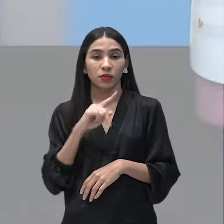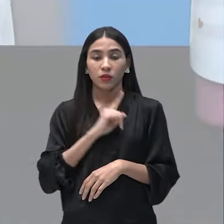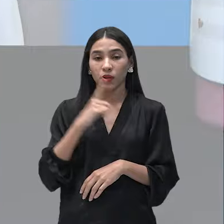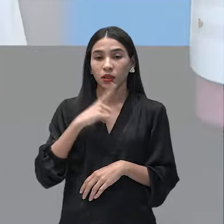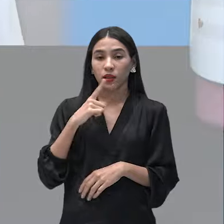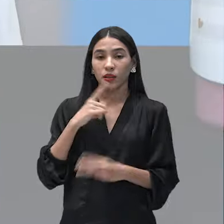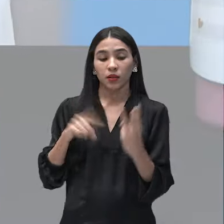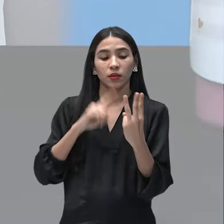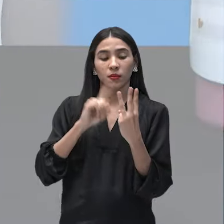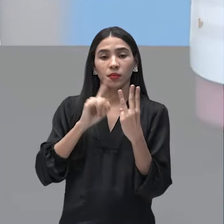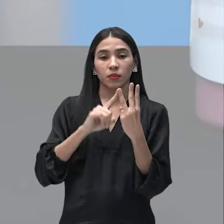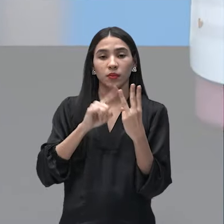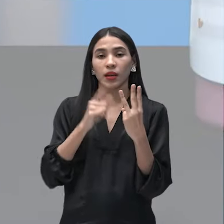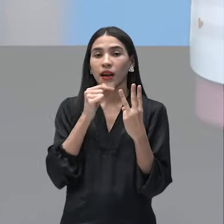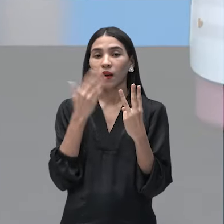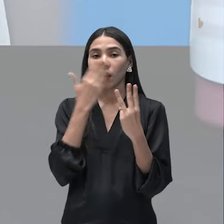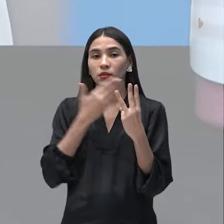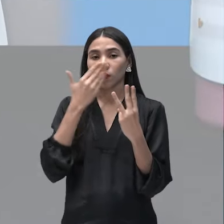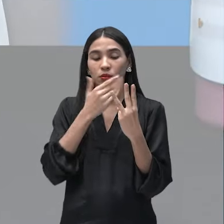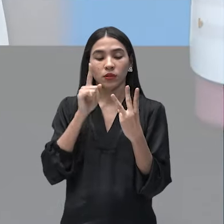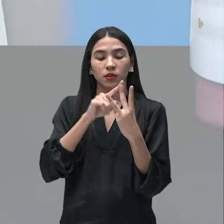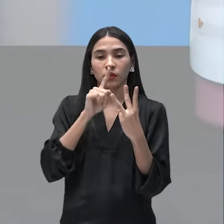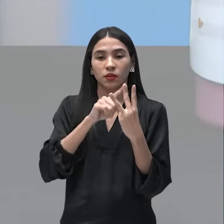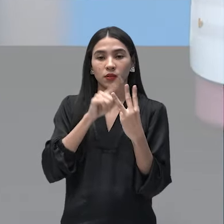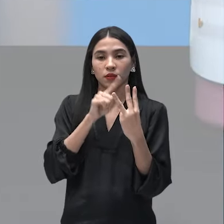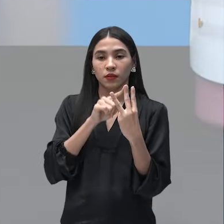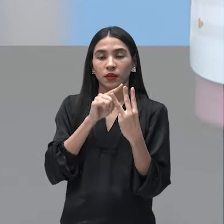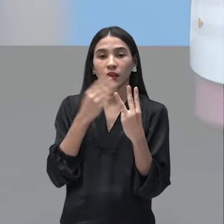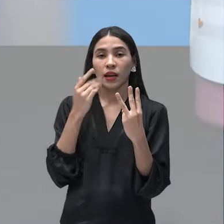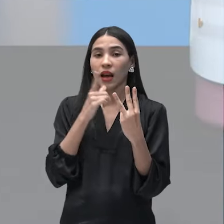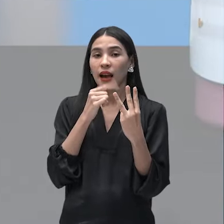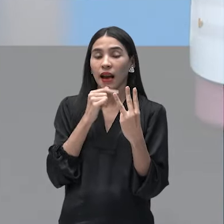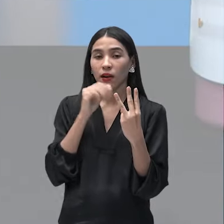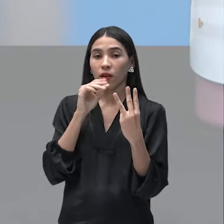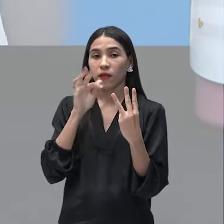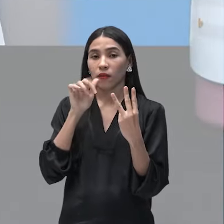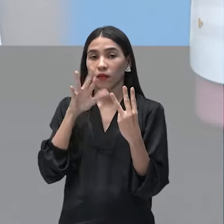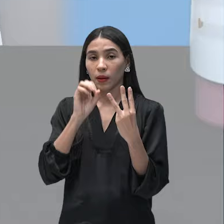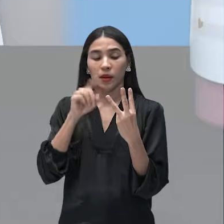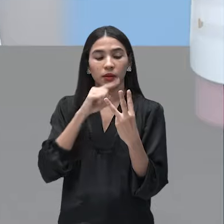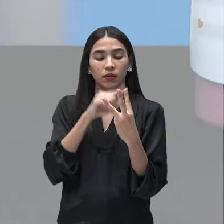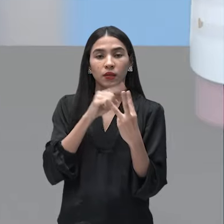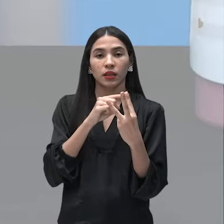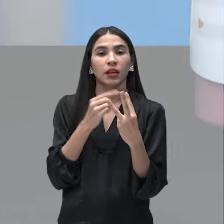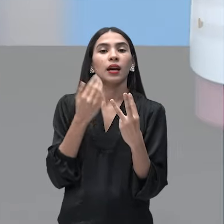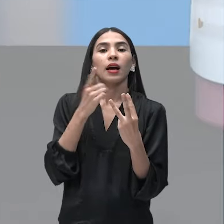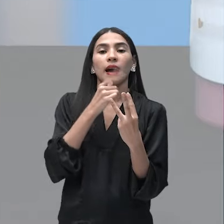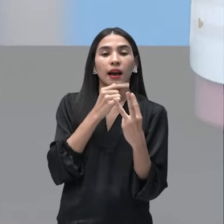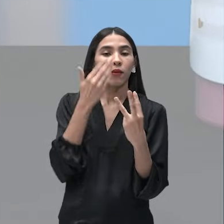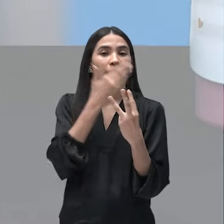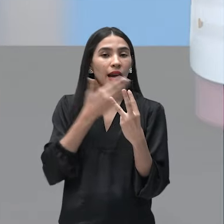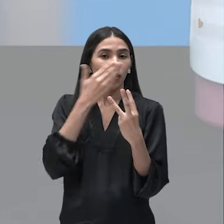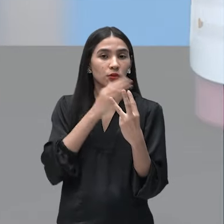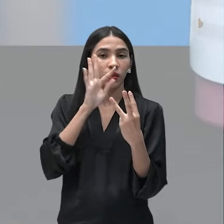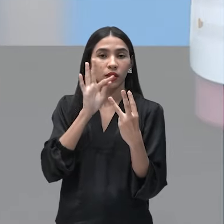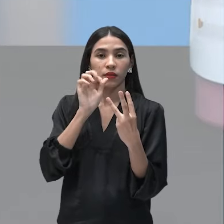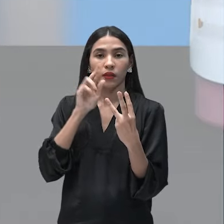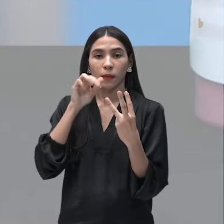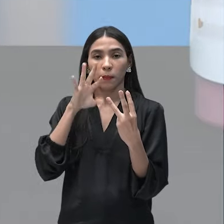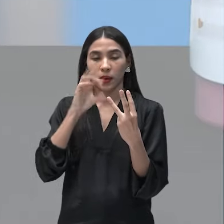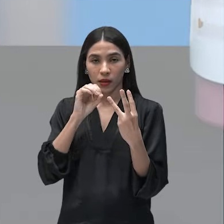aqui no primeiro frasco água com açúcar, no segundo, água com fermento biológico e no terceiro frasco temos água com açúcar